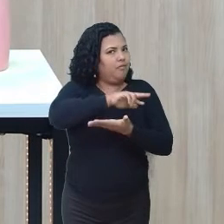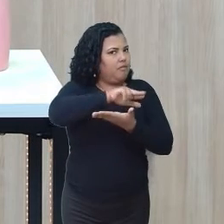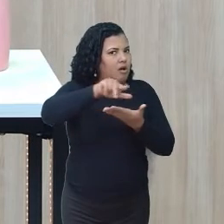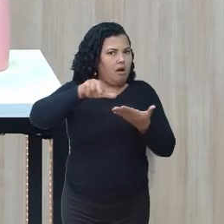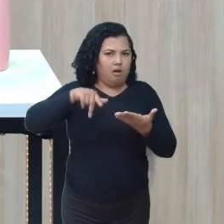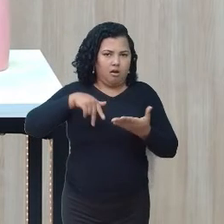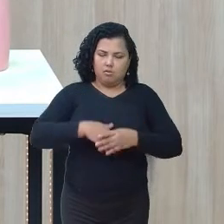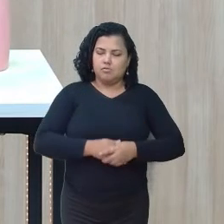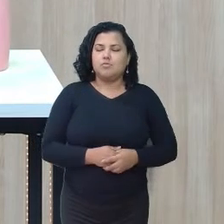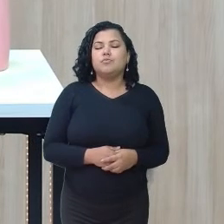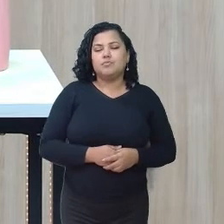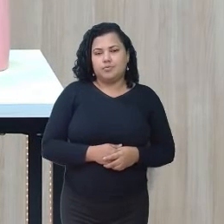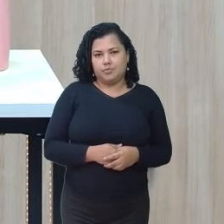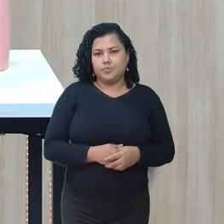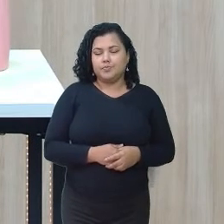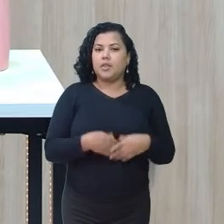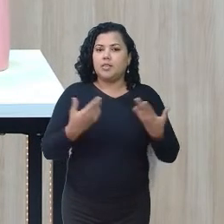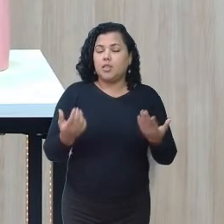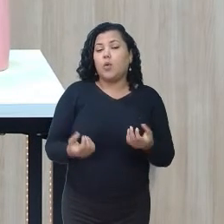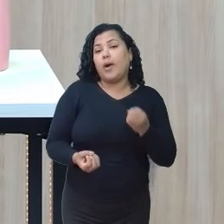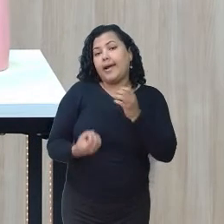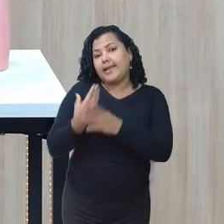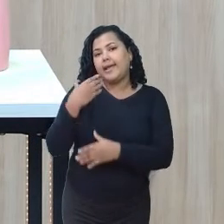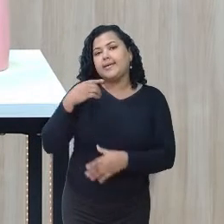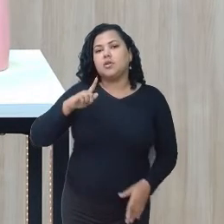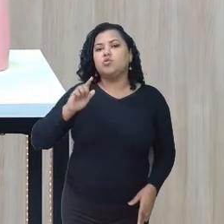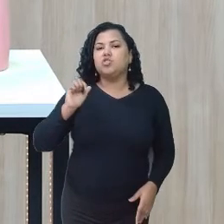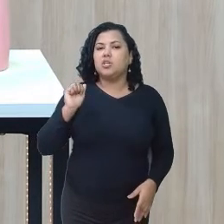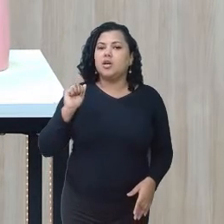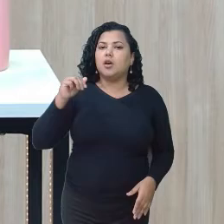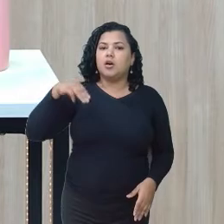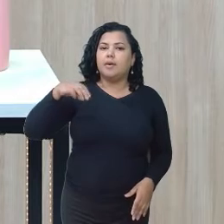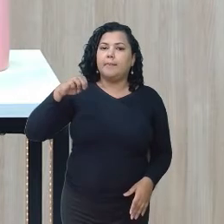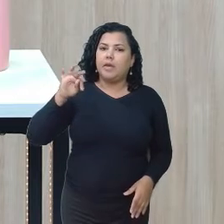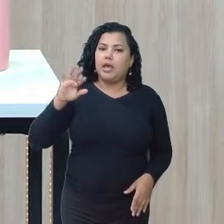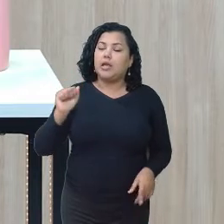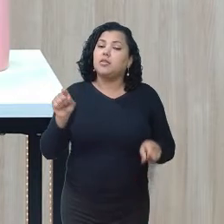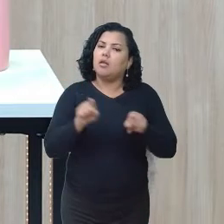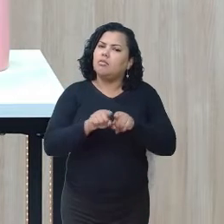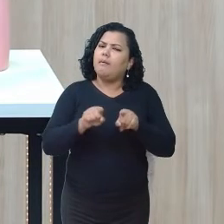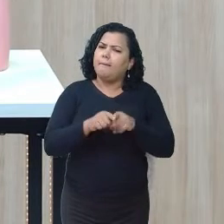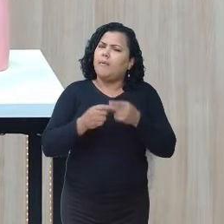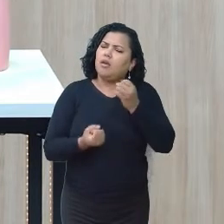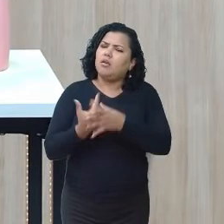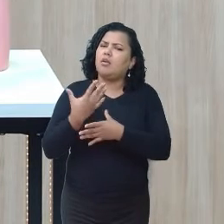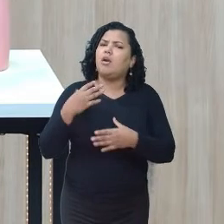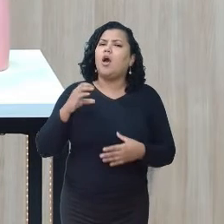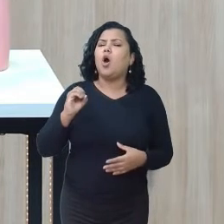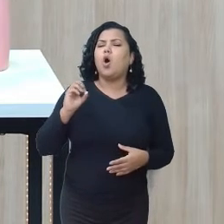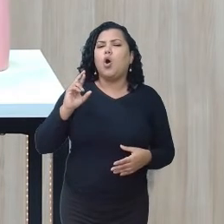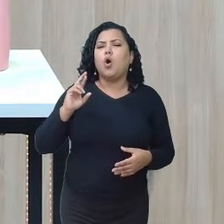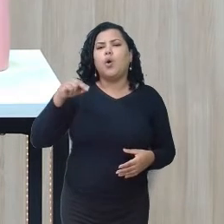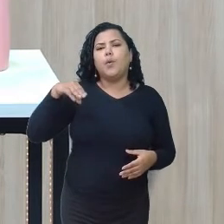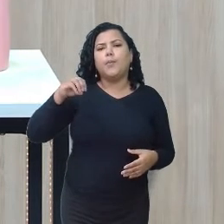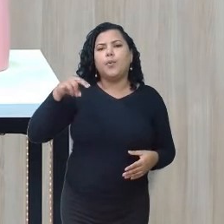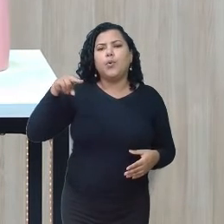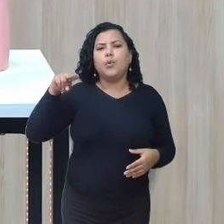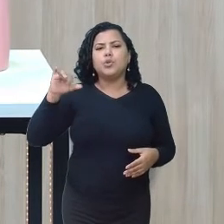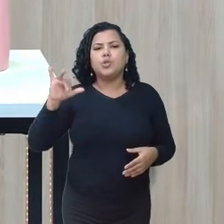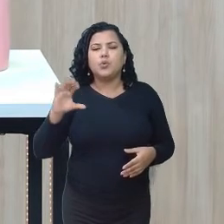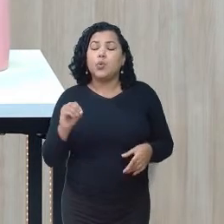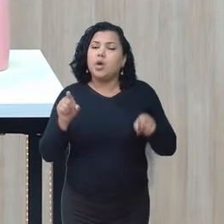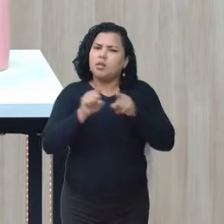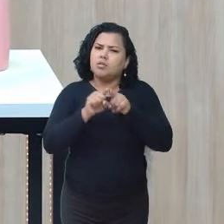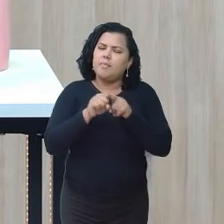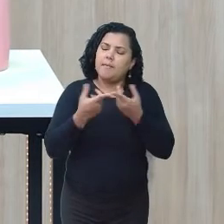né? Além da produção de gametas, é responsável pela produção dos hormônios e também para